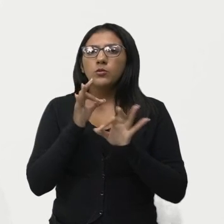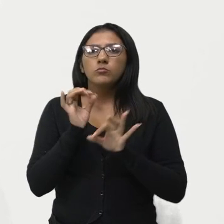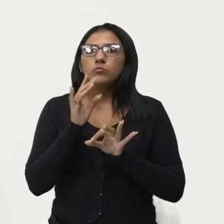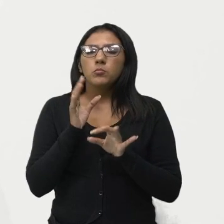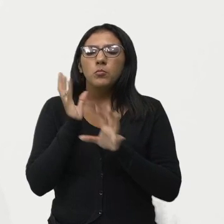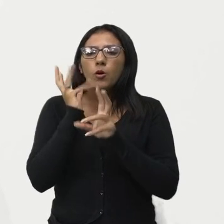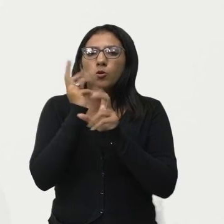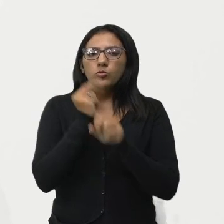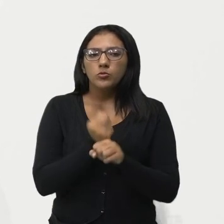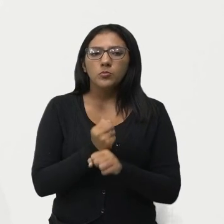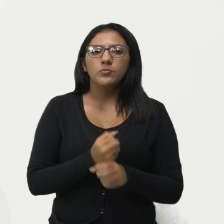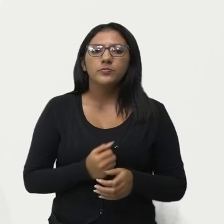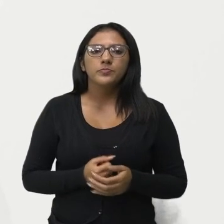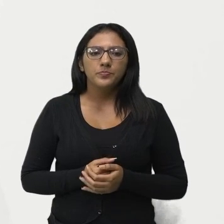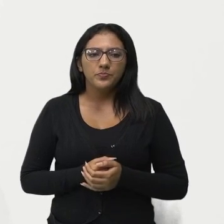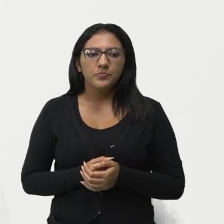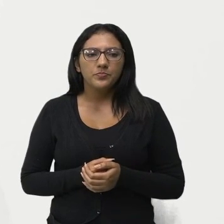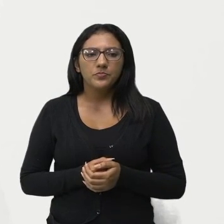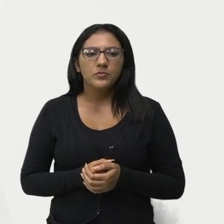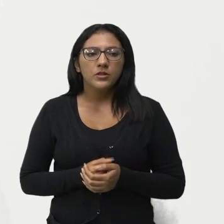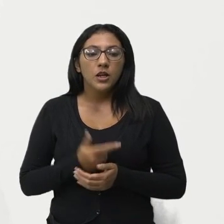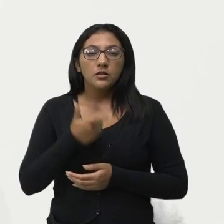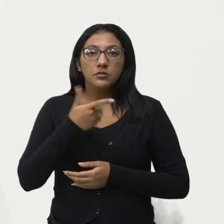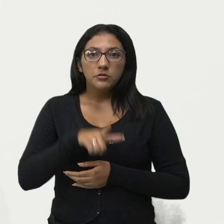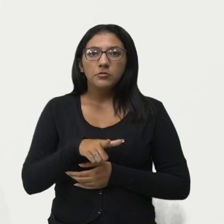confirmar isso, a gente aplica novamente aqui, ó,